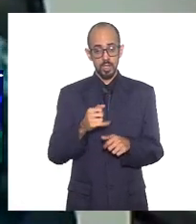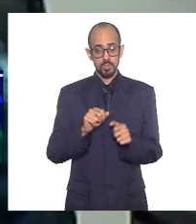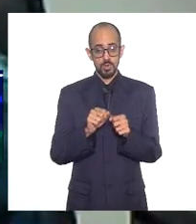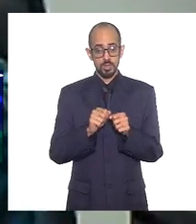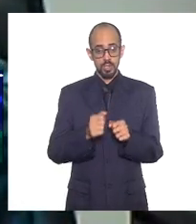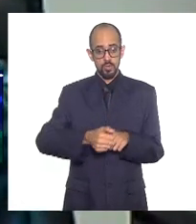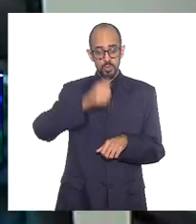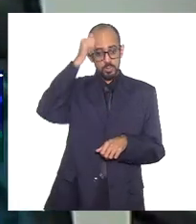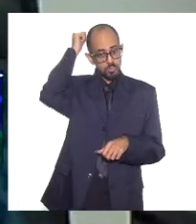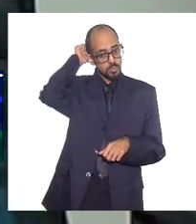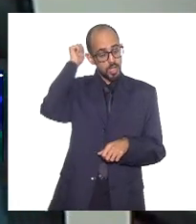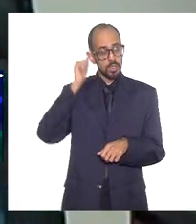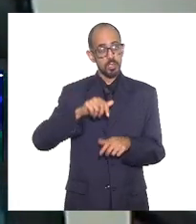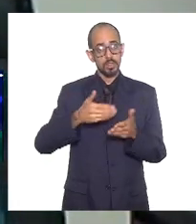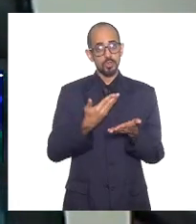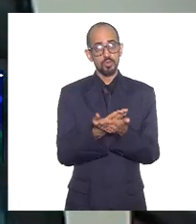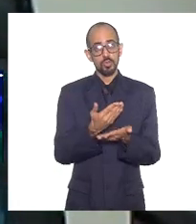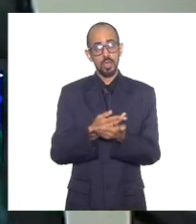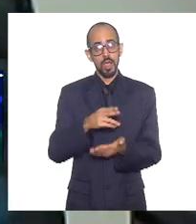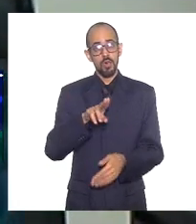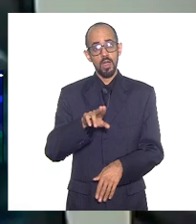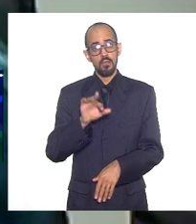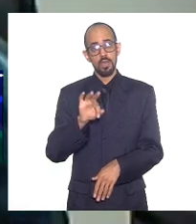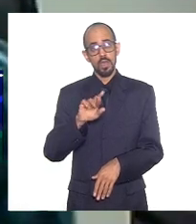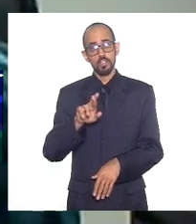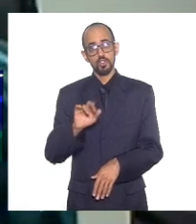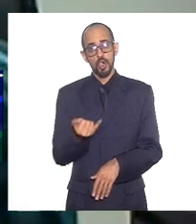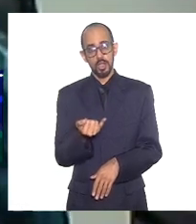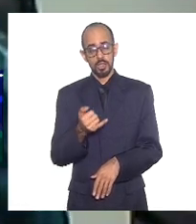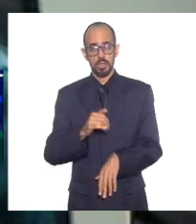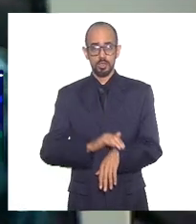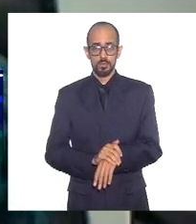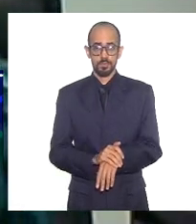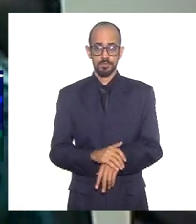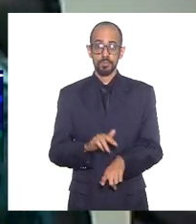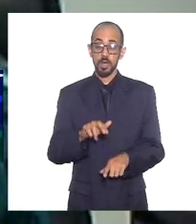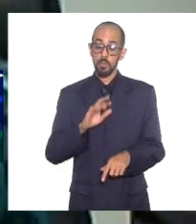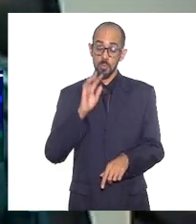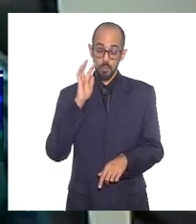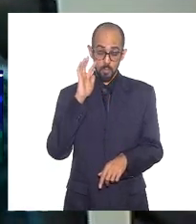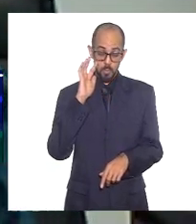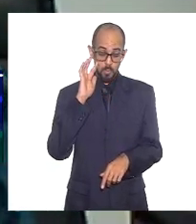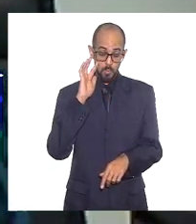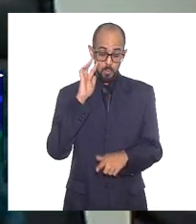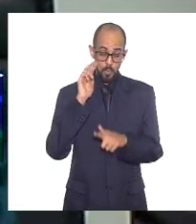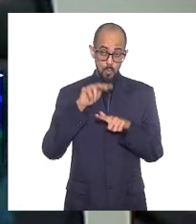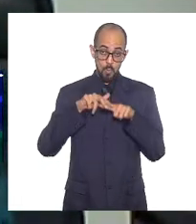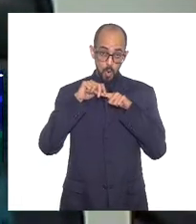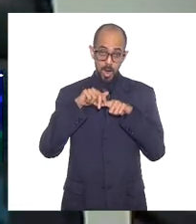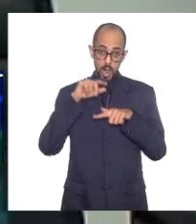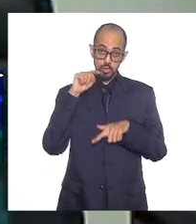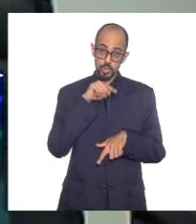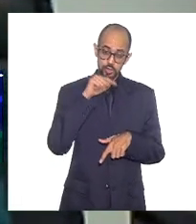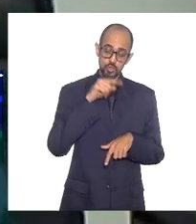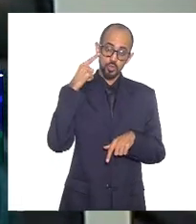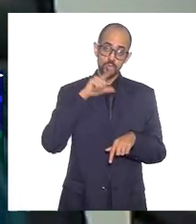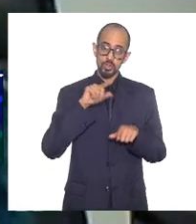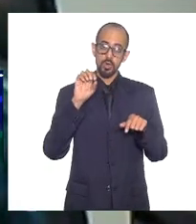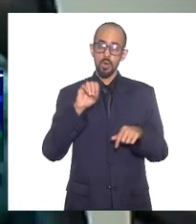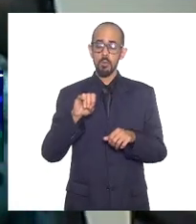ser aluna da UFRJ. E, em razão disso, tiveram a oportunidade de construir uma carreira.